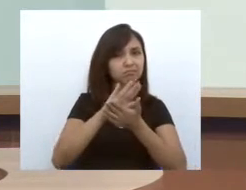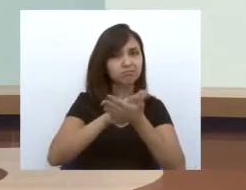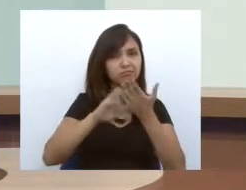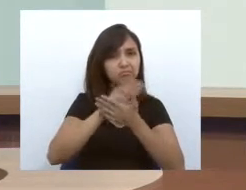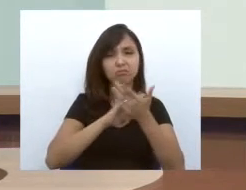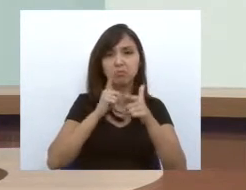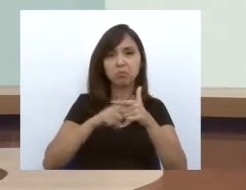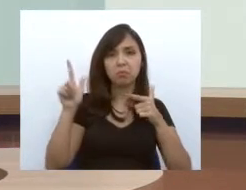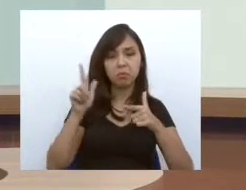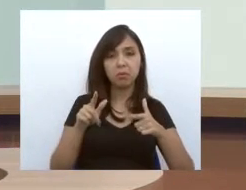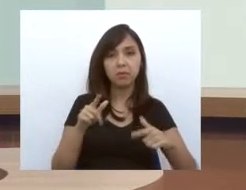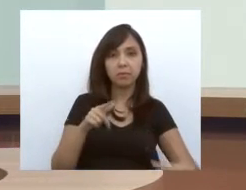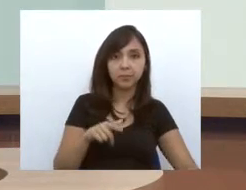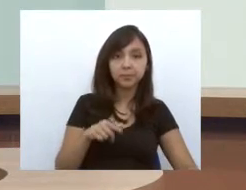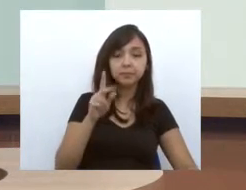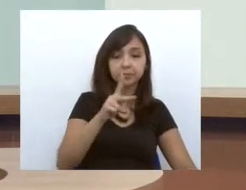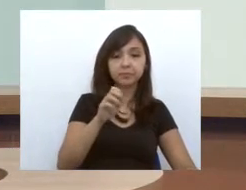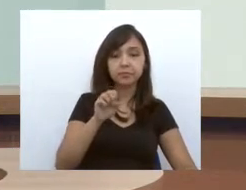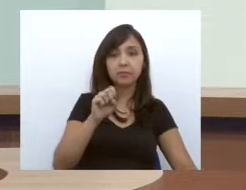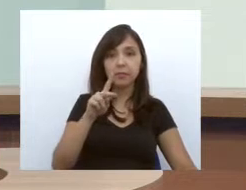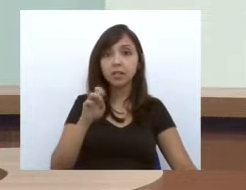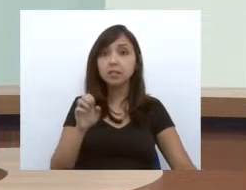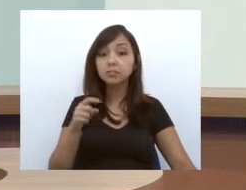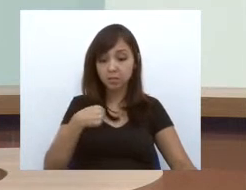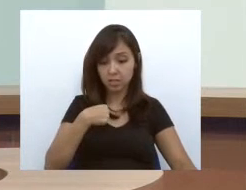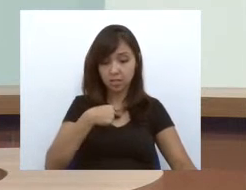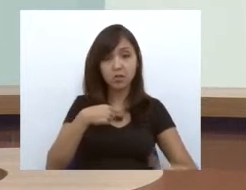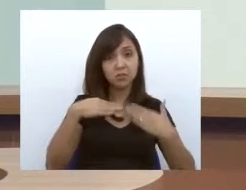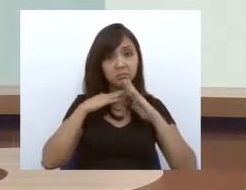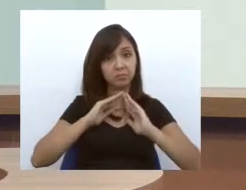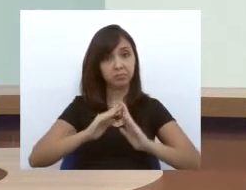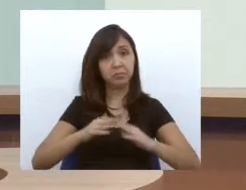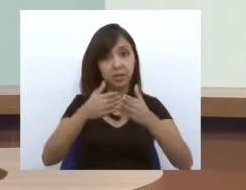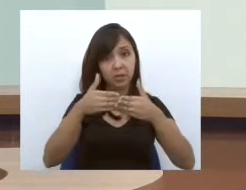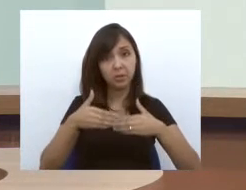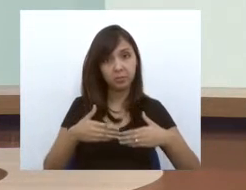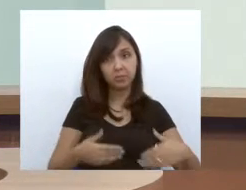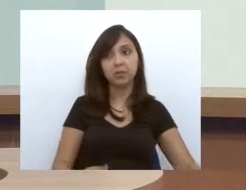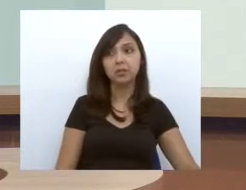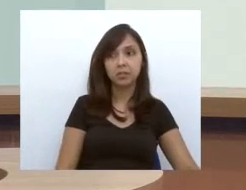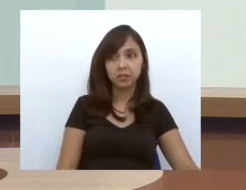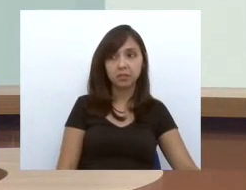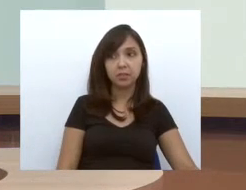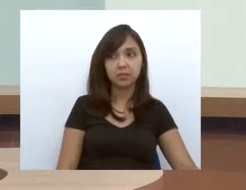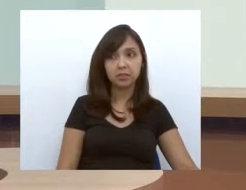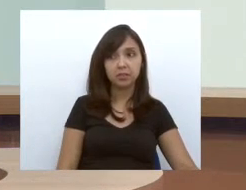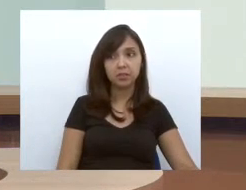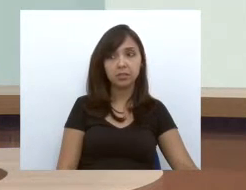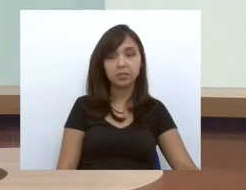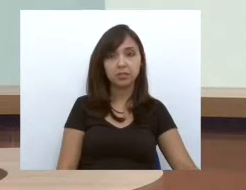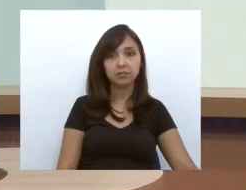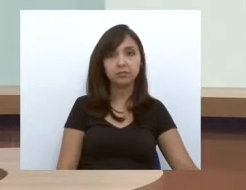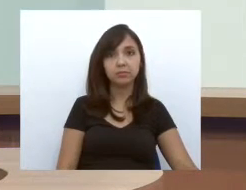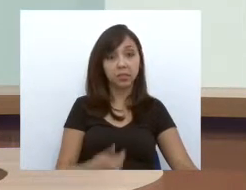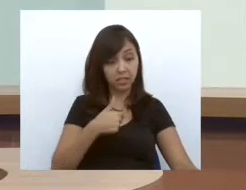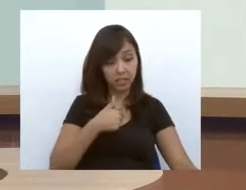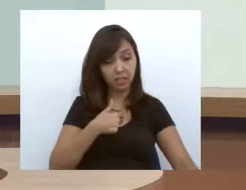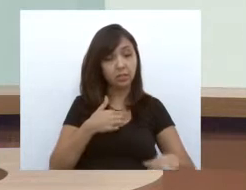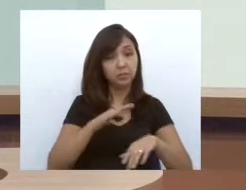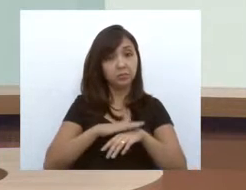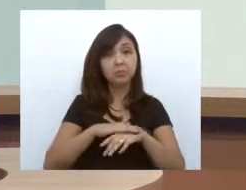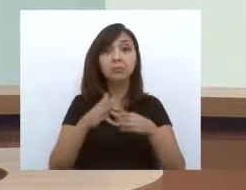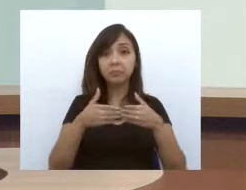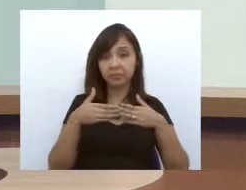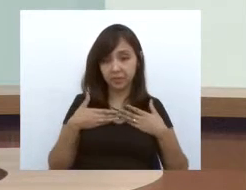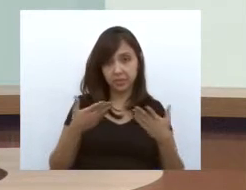A reunião com a PS aconteceu a pedido desse vereador. É, a pedido.